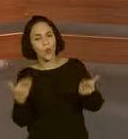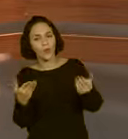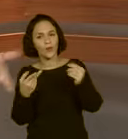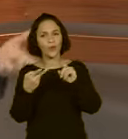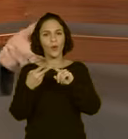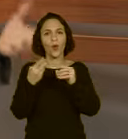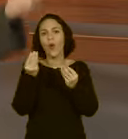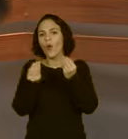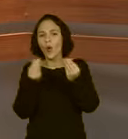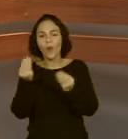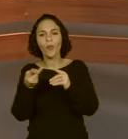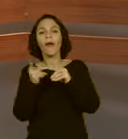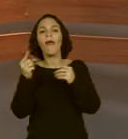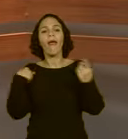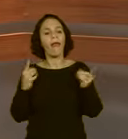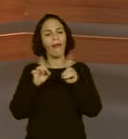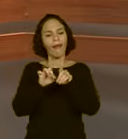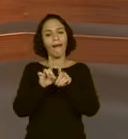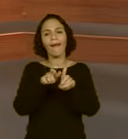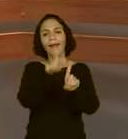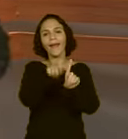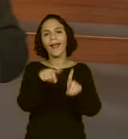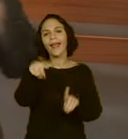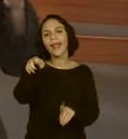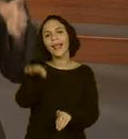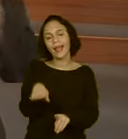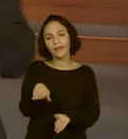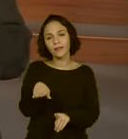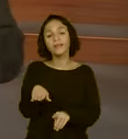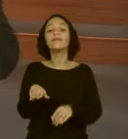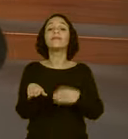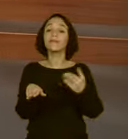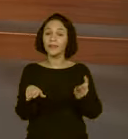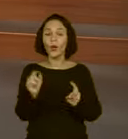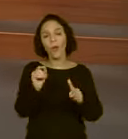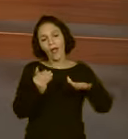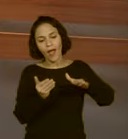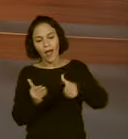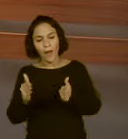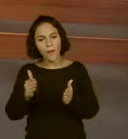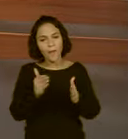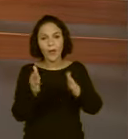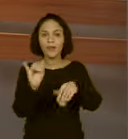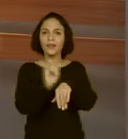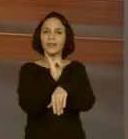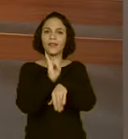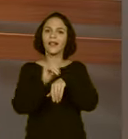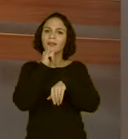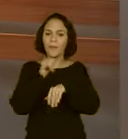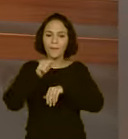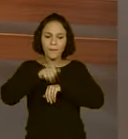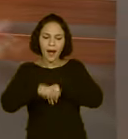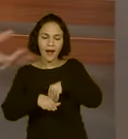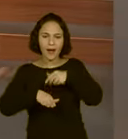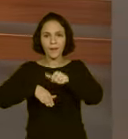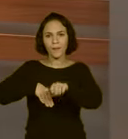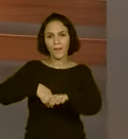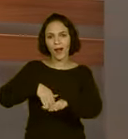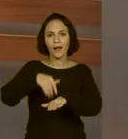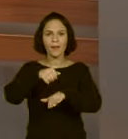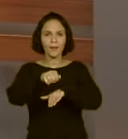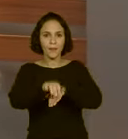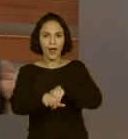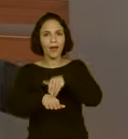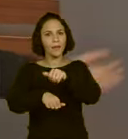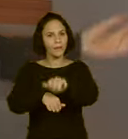quem, certo? É uma estratégia. Eu estabeleci um meio, um caminho, um passo a passo, tá? Também pode ser